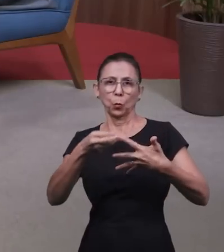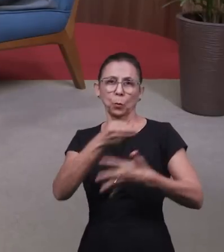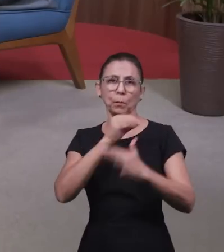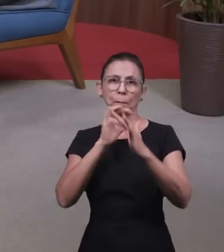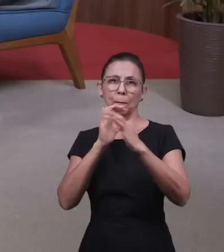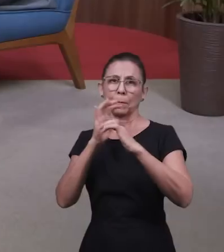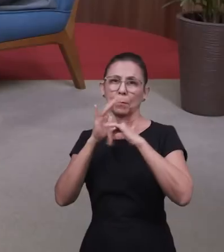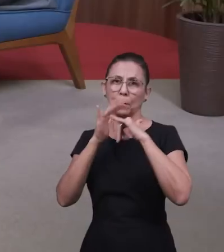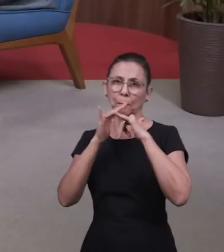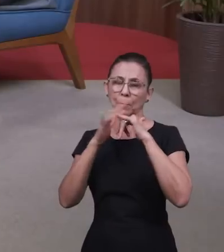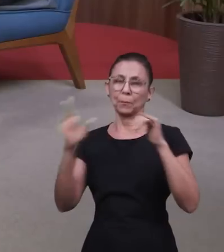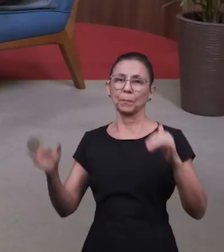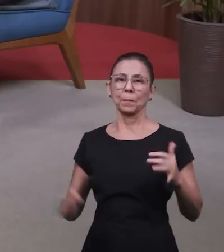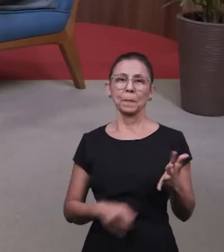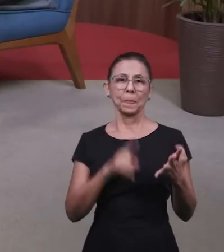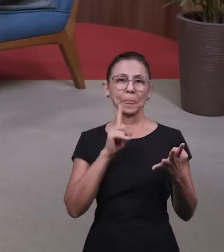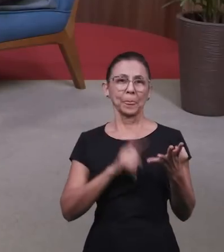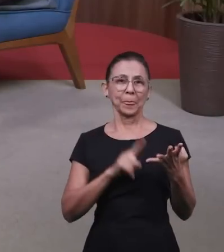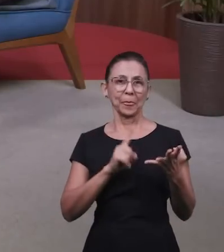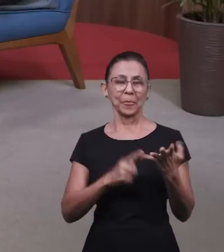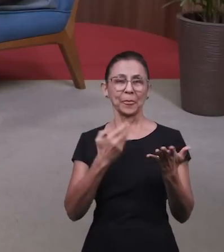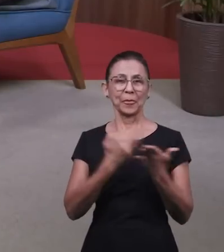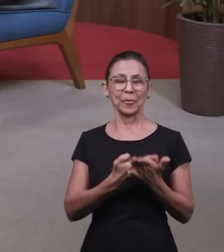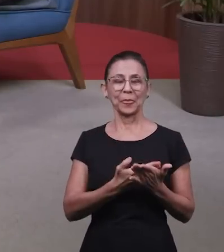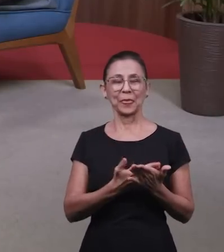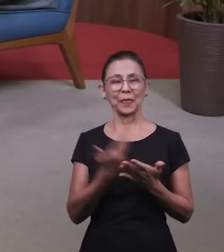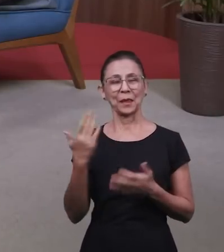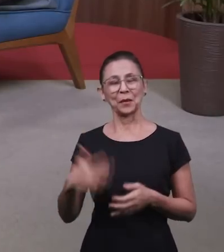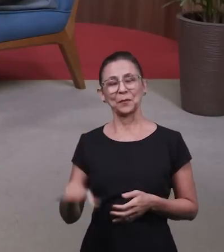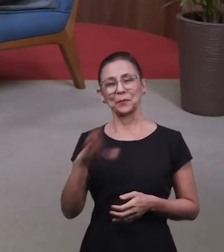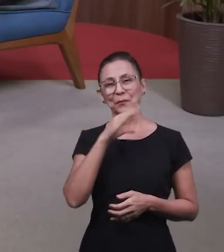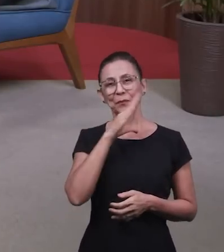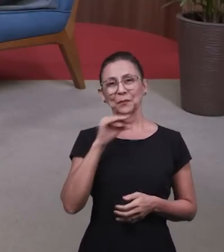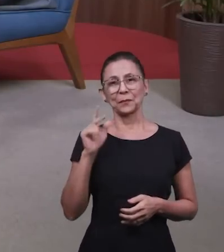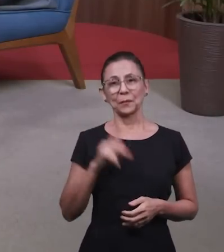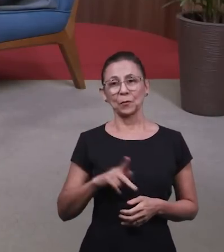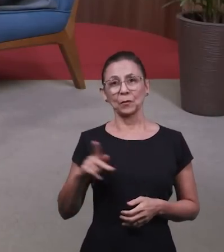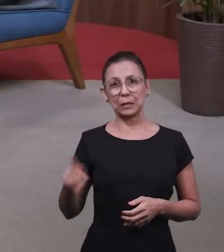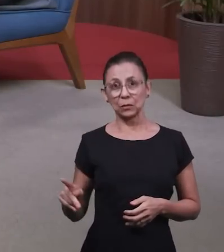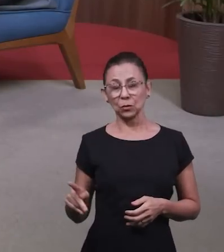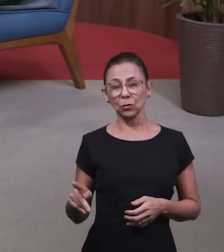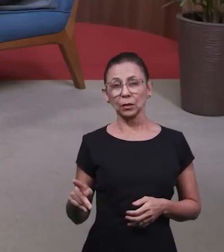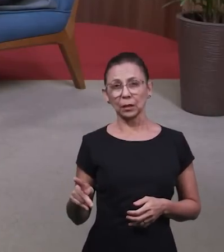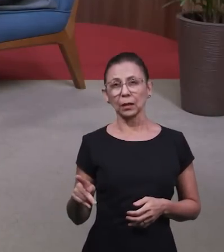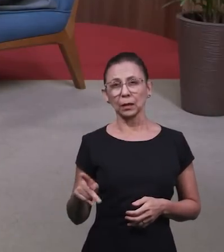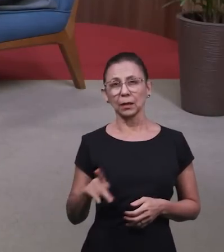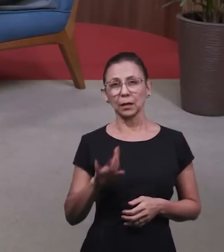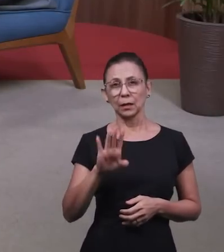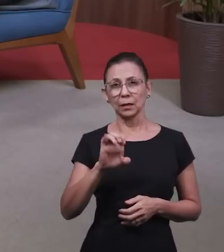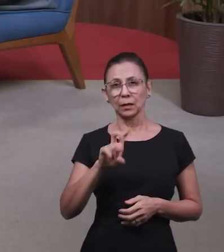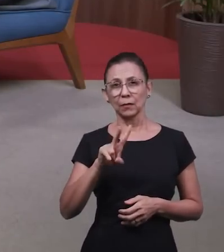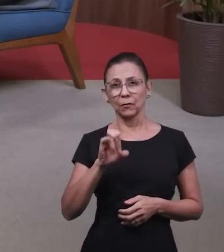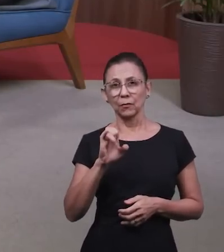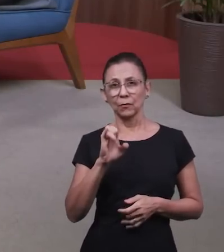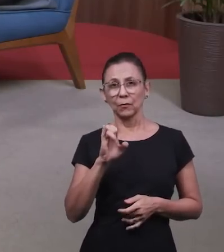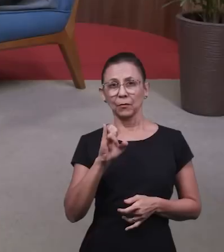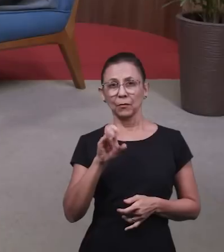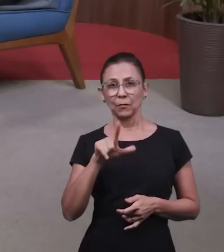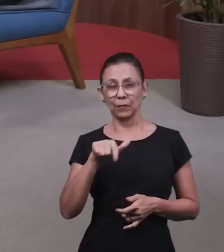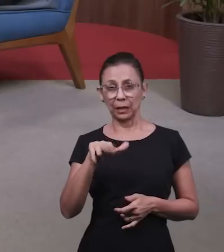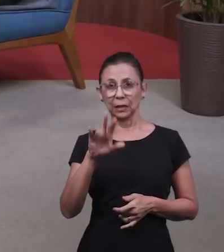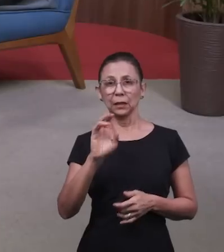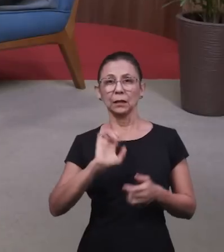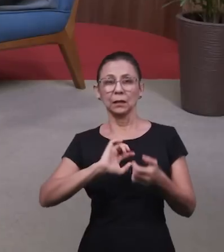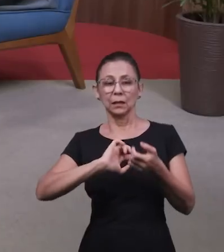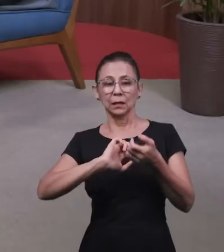a escaleta. E na aula para as crianças, intermediários e adolescentes, a professora Eveline Ataídes, dentro do tema Os Segredos